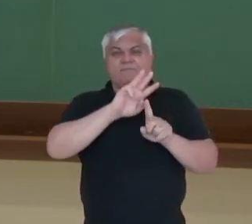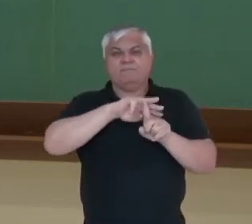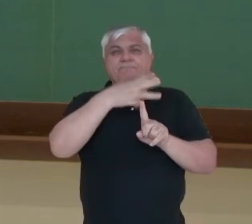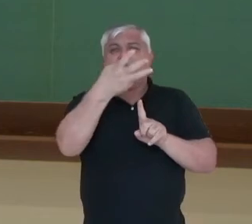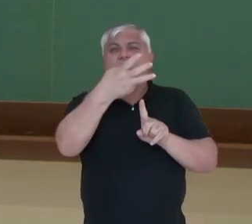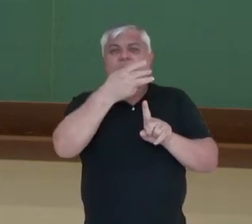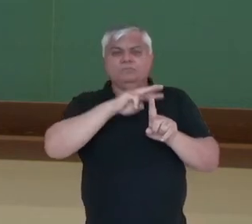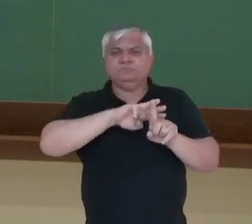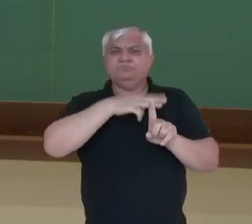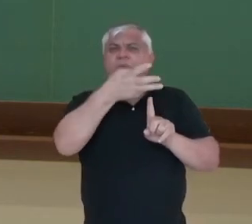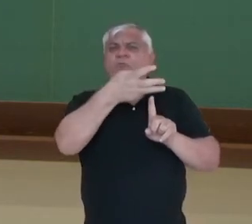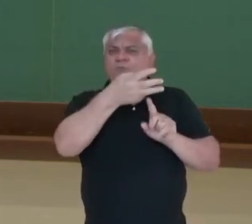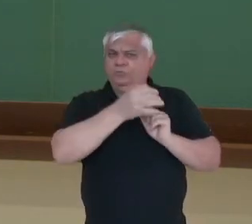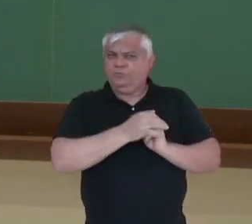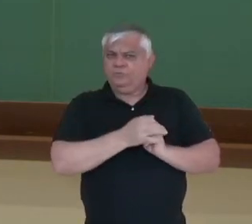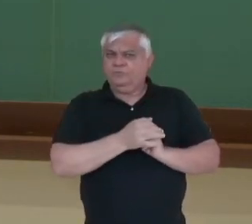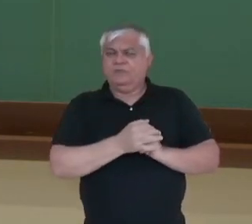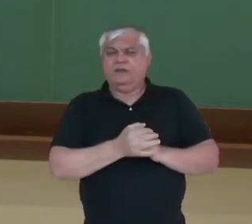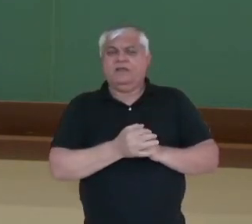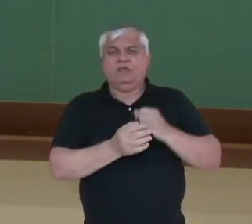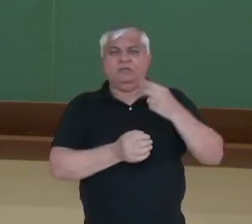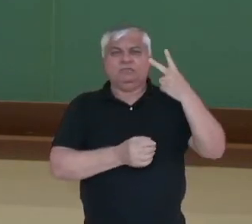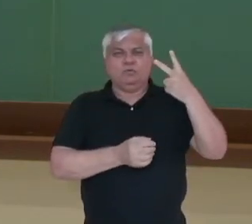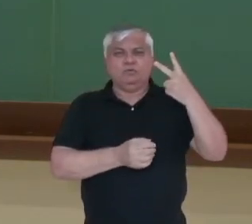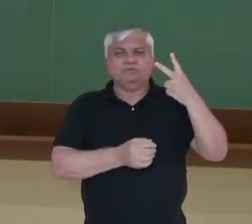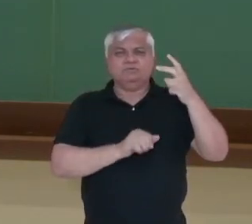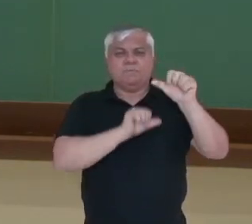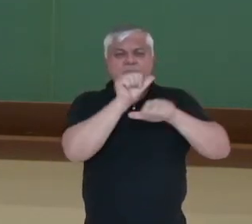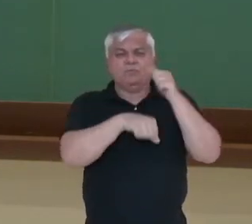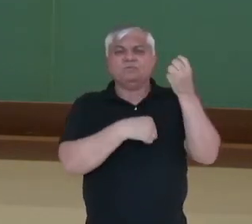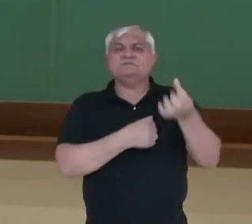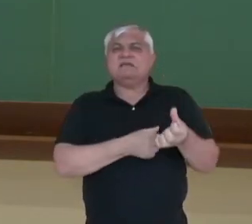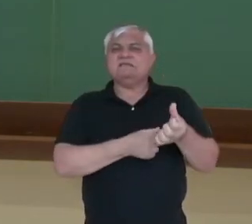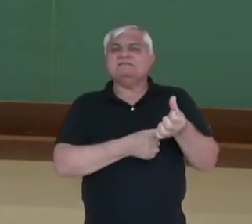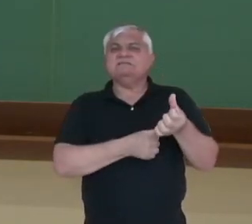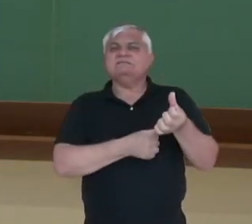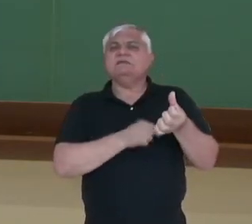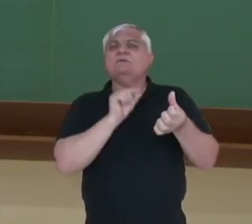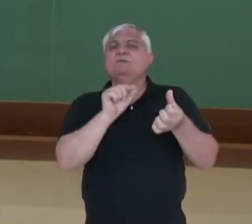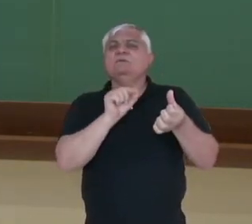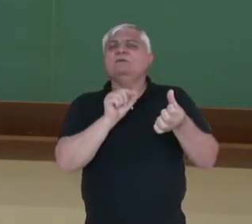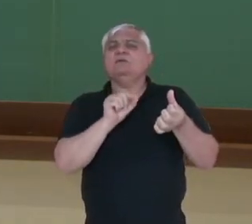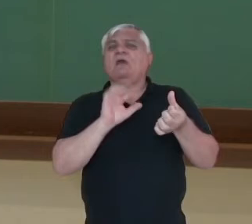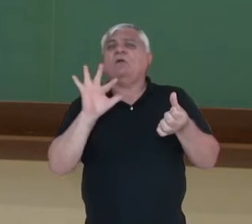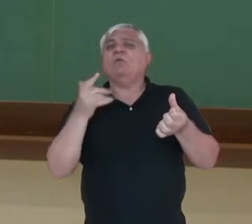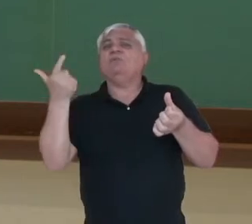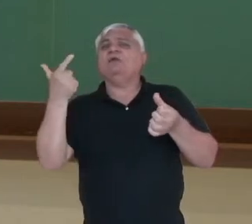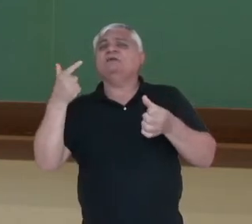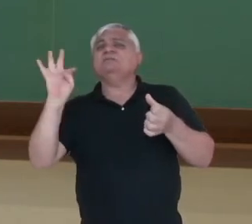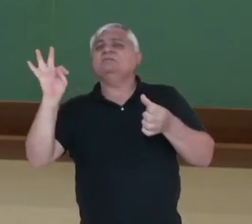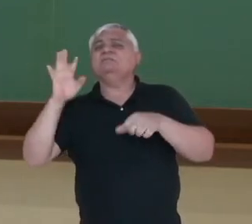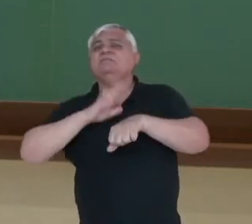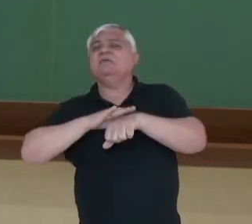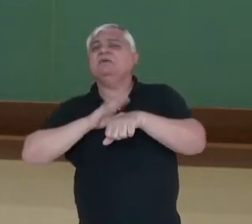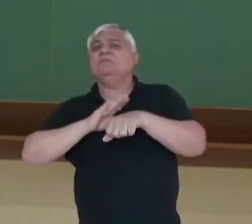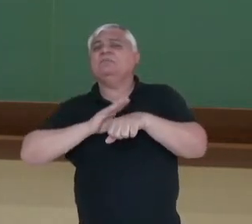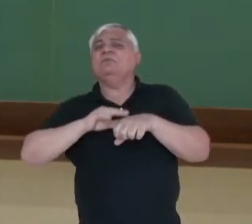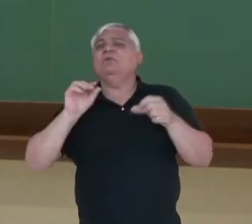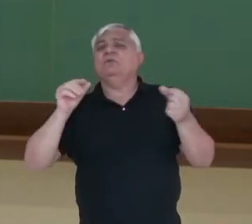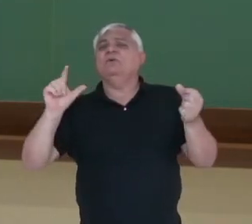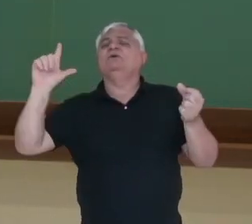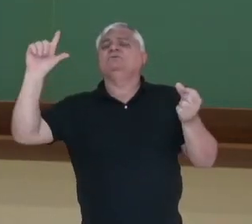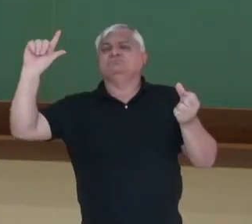triplica, né? Quando ela era 2 e ela passa a ser 6. O que será que acontece com o tempo? O